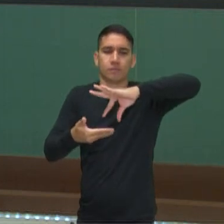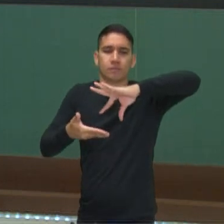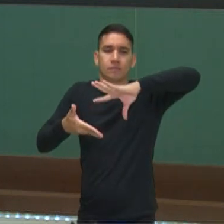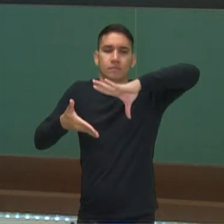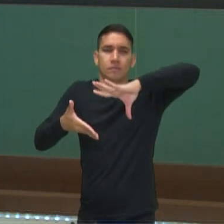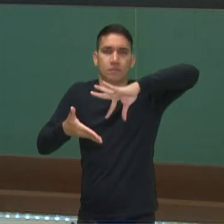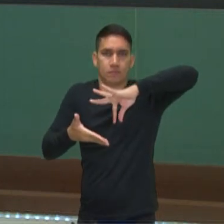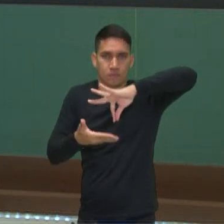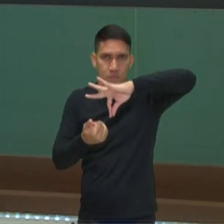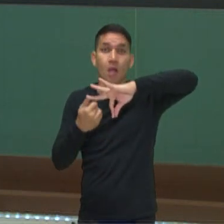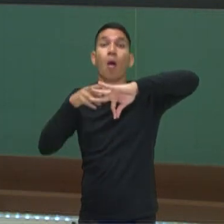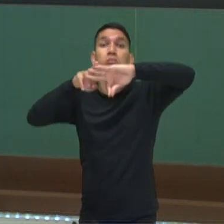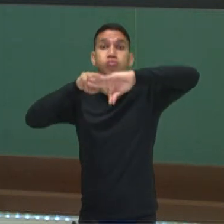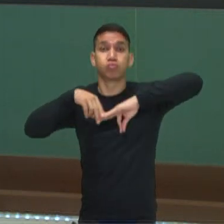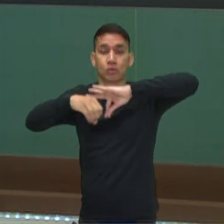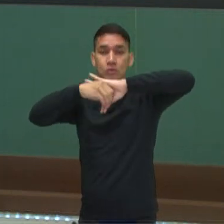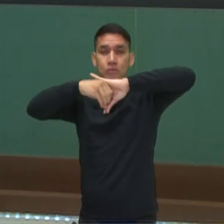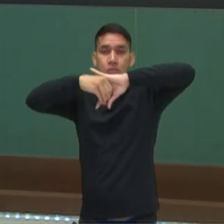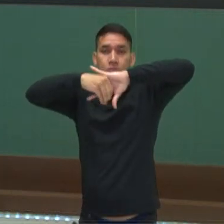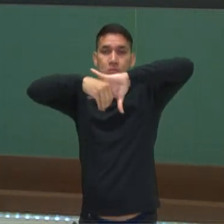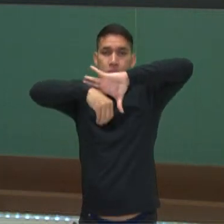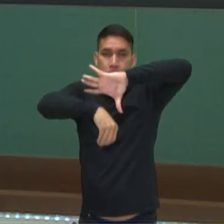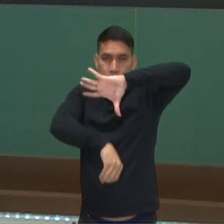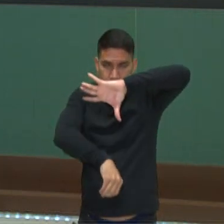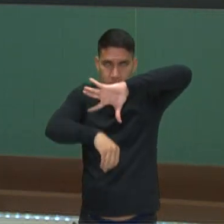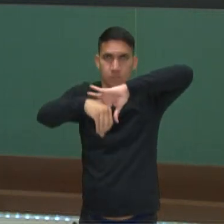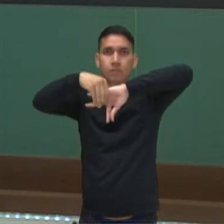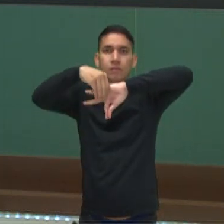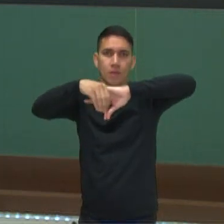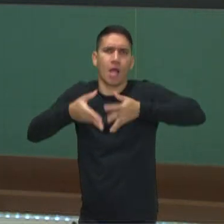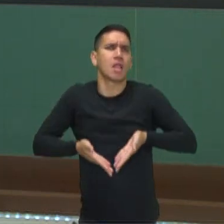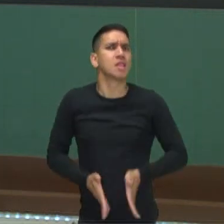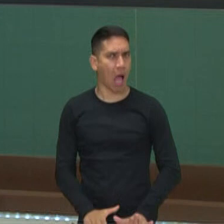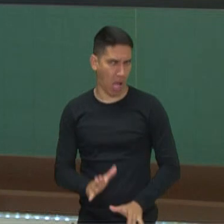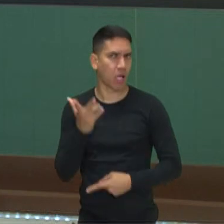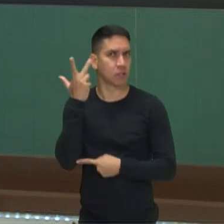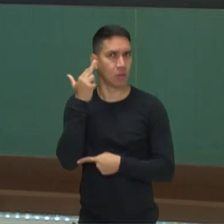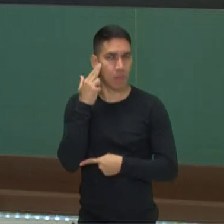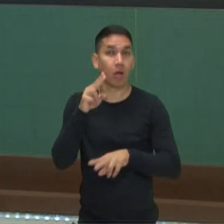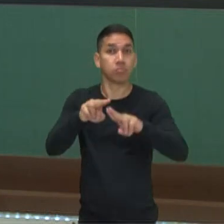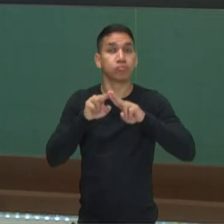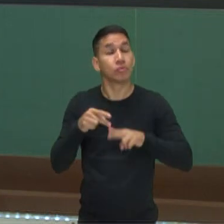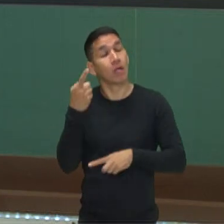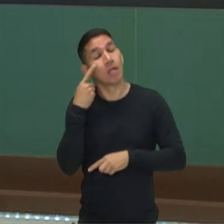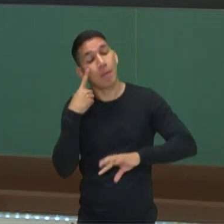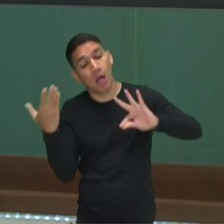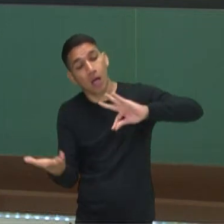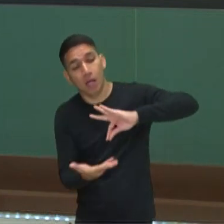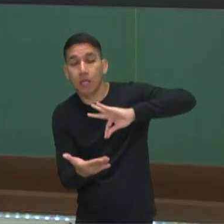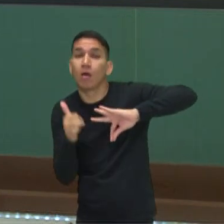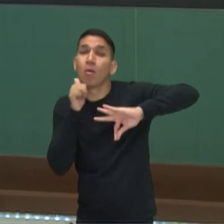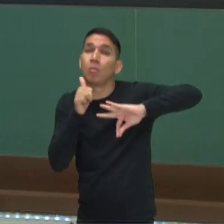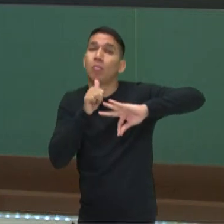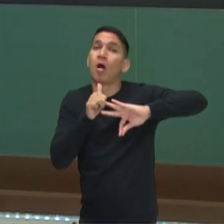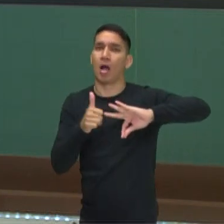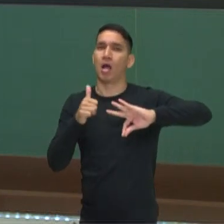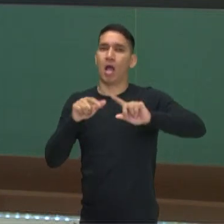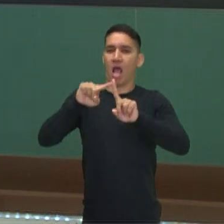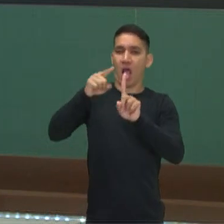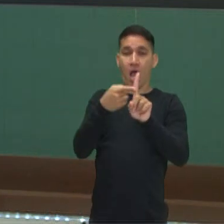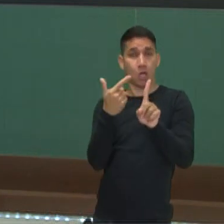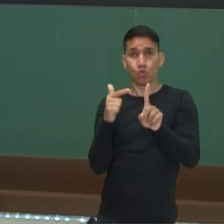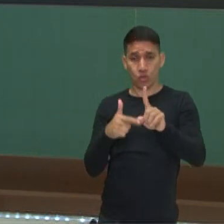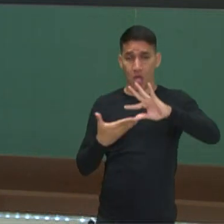favorecendo o parto natural. E o útero que, em mulheres que não estão grávidas, ele tá ali, né, de um